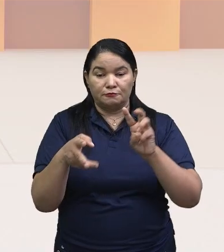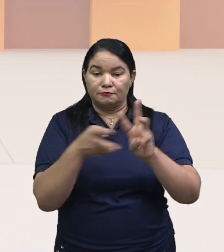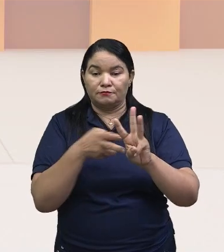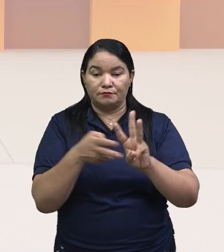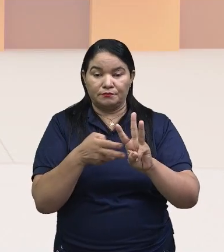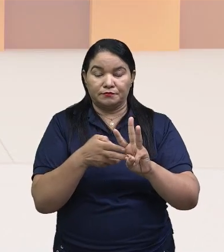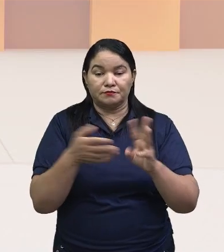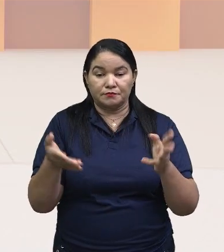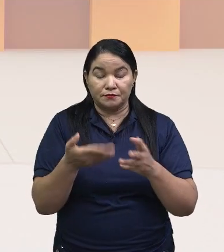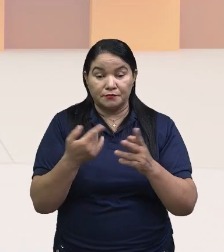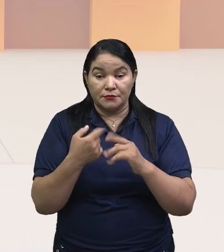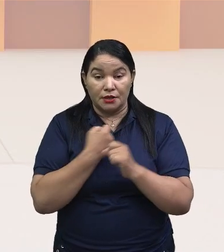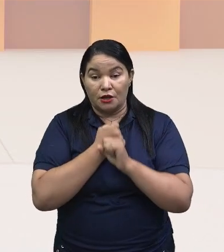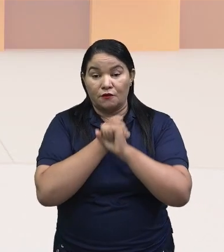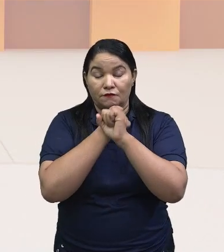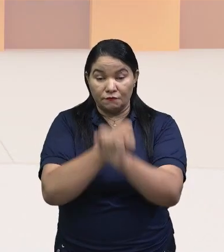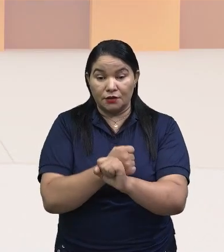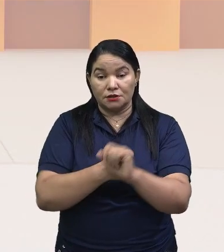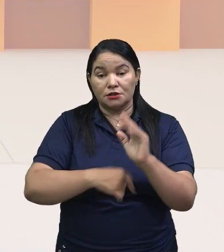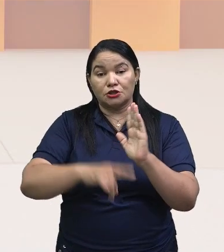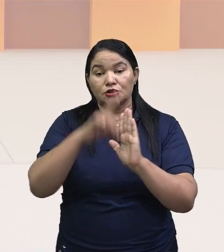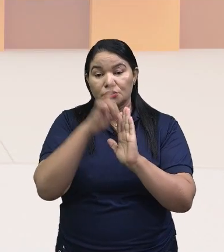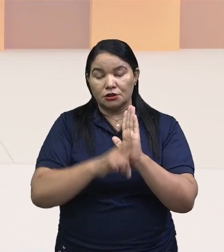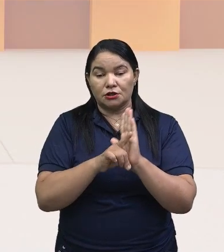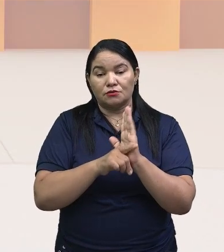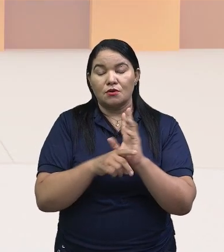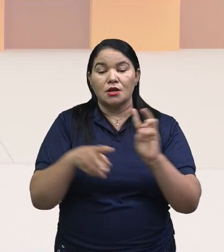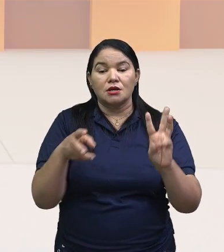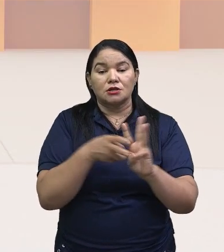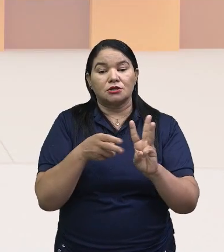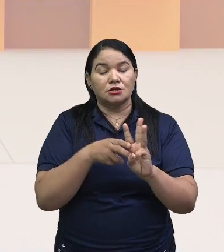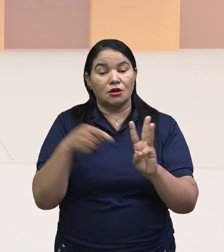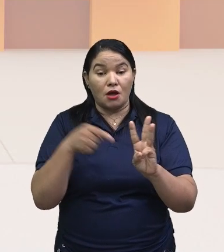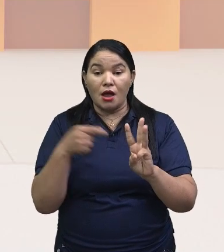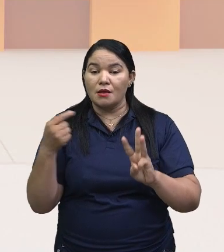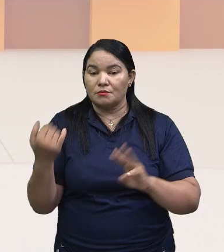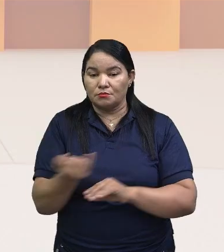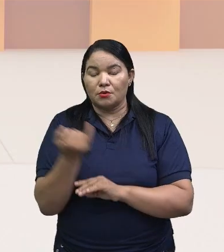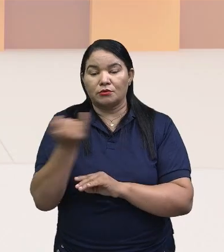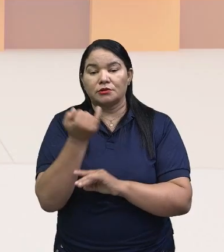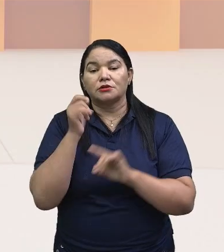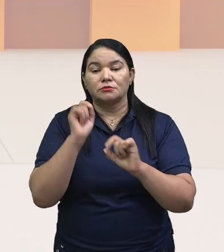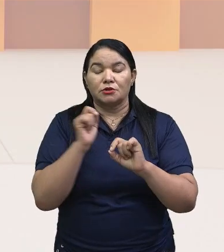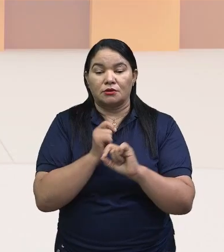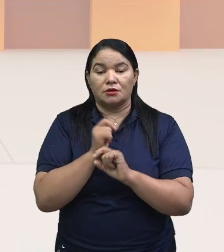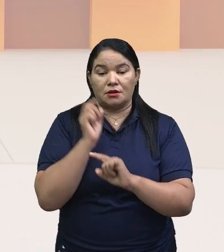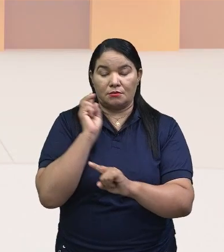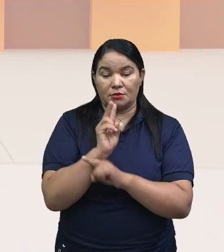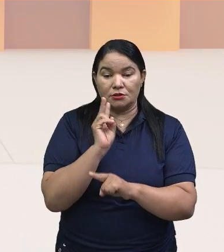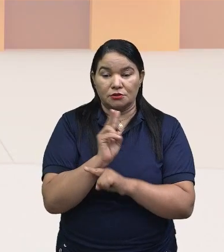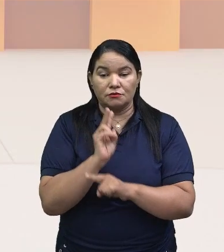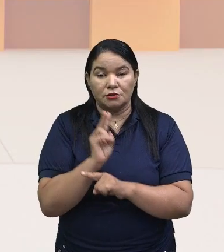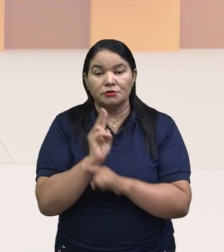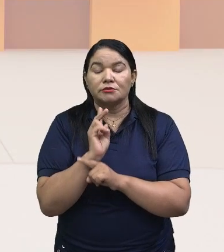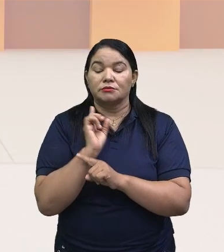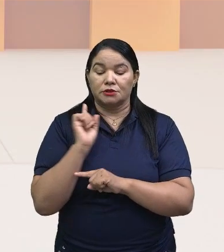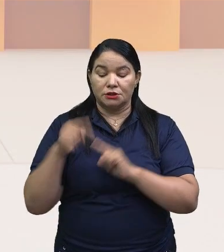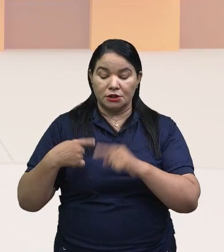a defesa dos direitos indígenas, ela é essencial para a preservação de